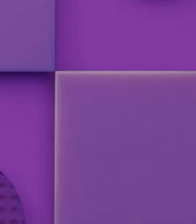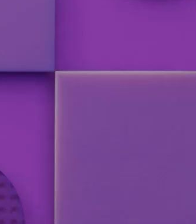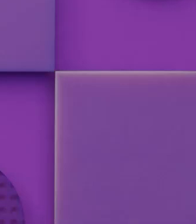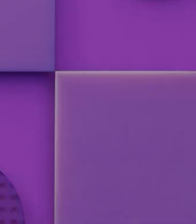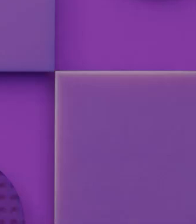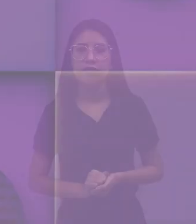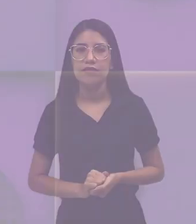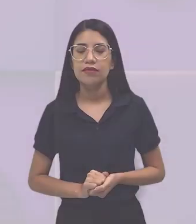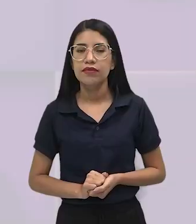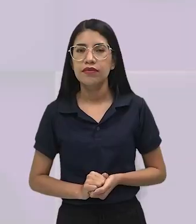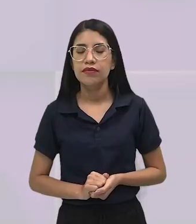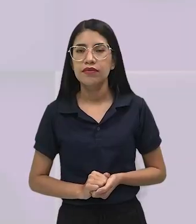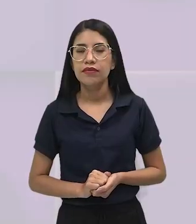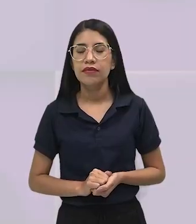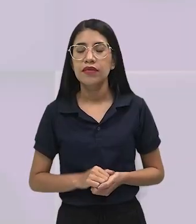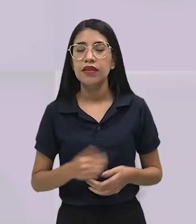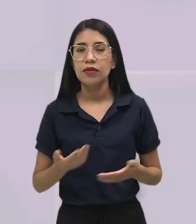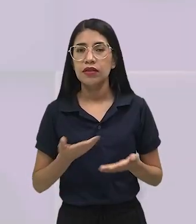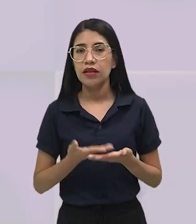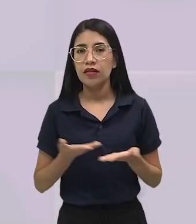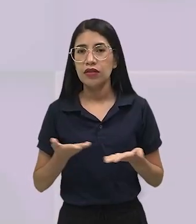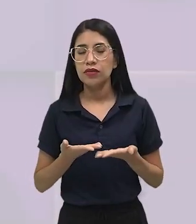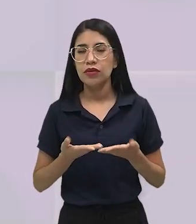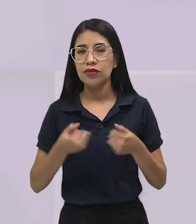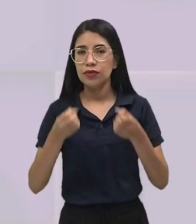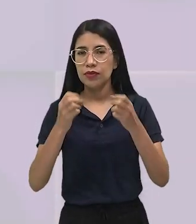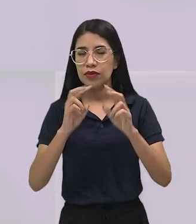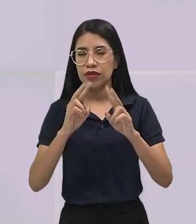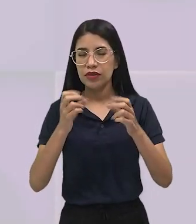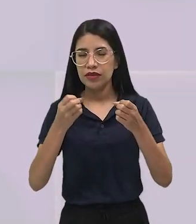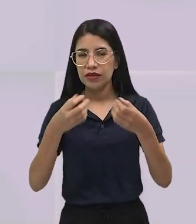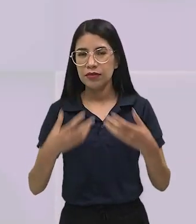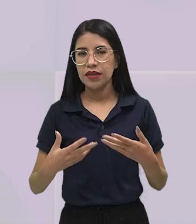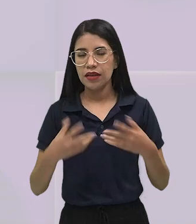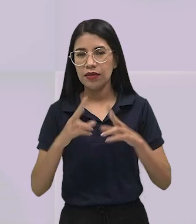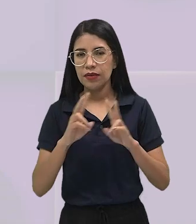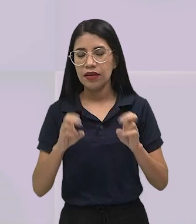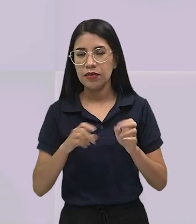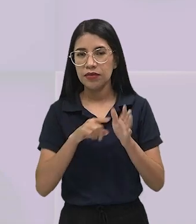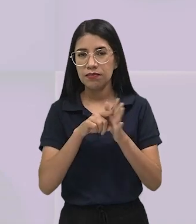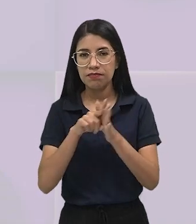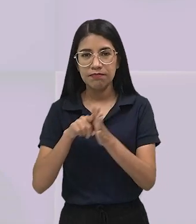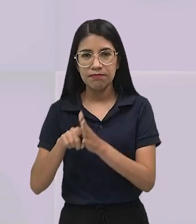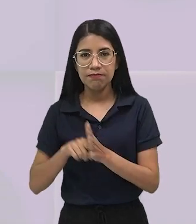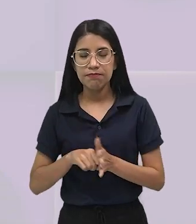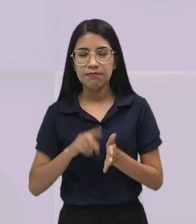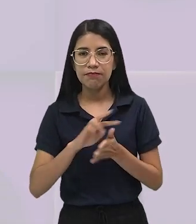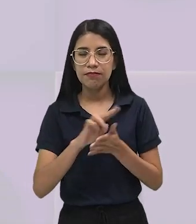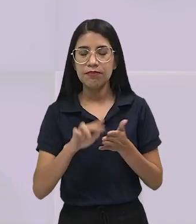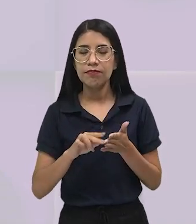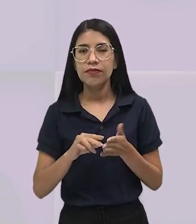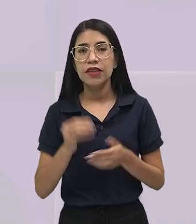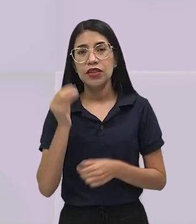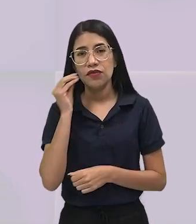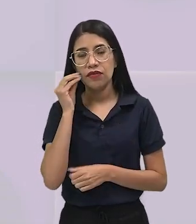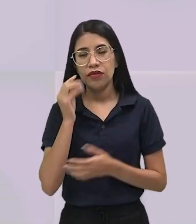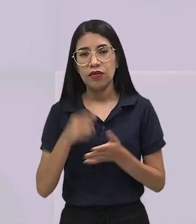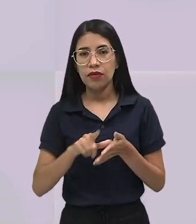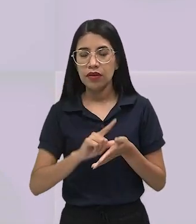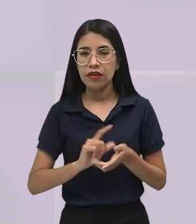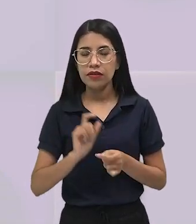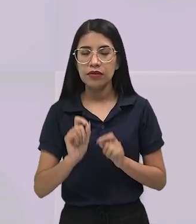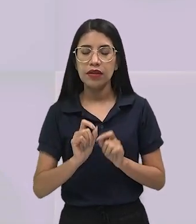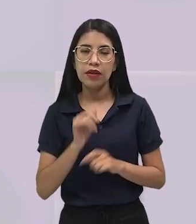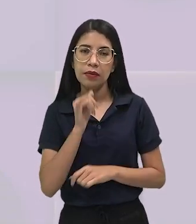Então vamos falar, sobre as pesquisas. Nós vimos aí que nós podemos fazer uma pesquisa com,